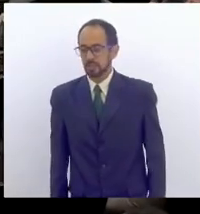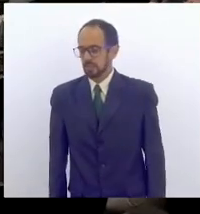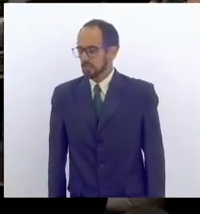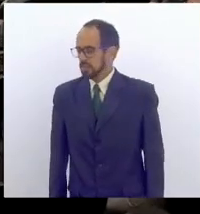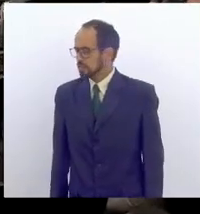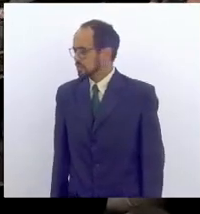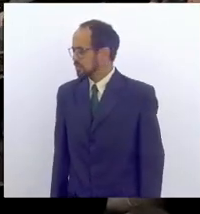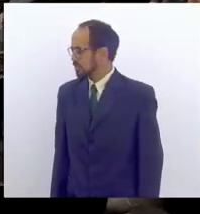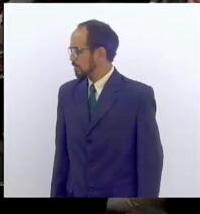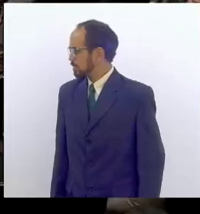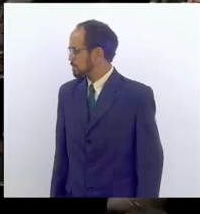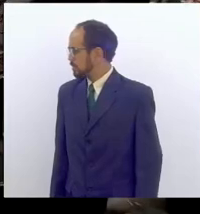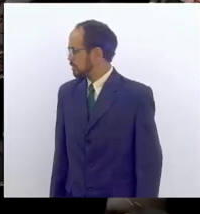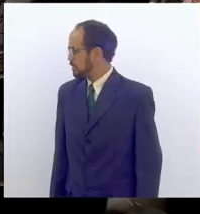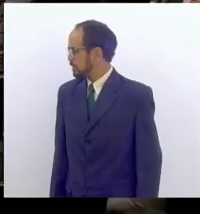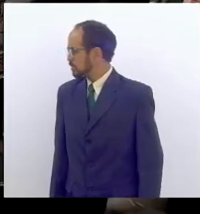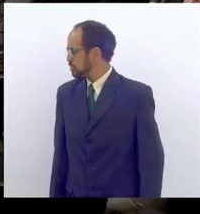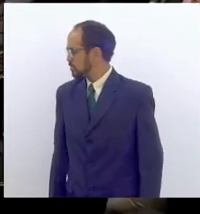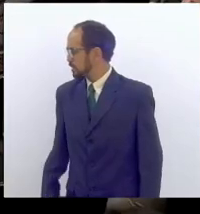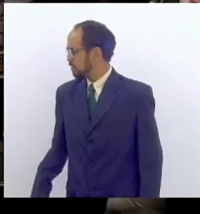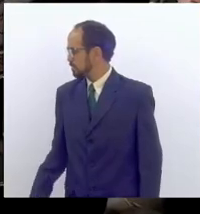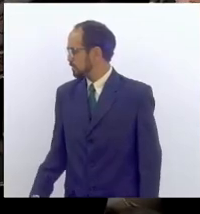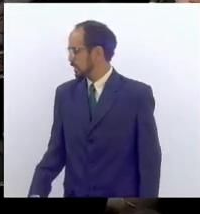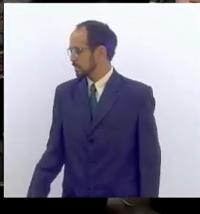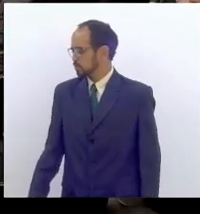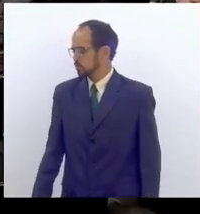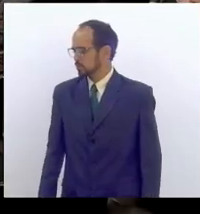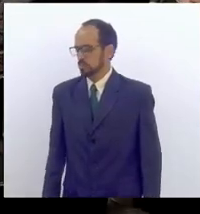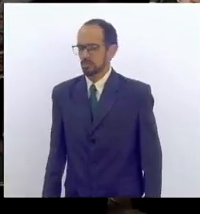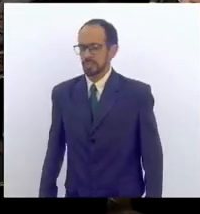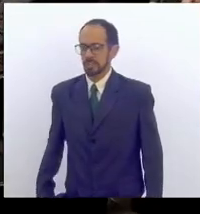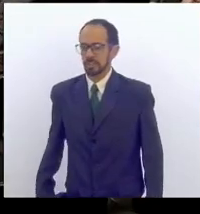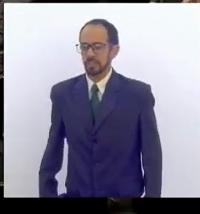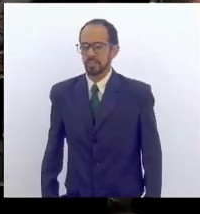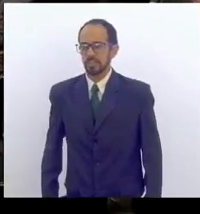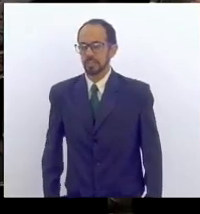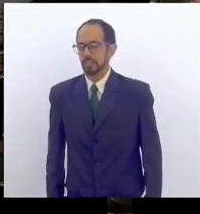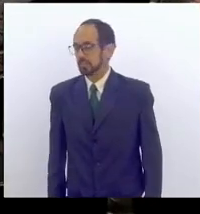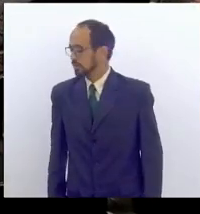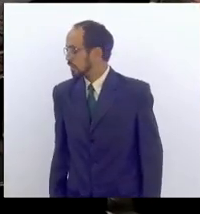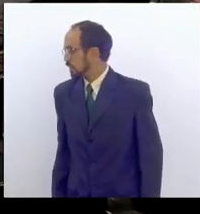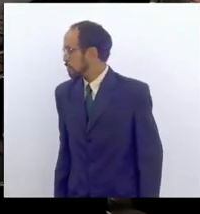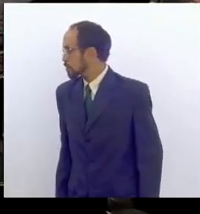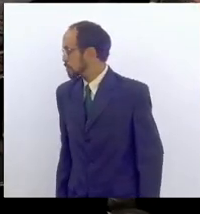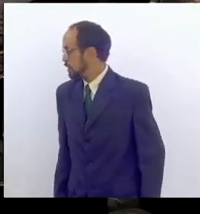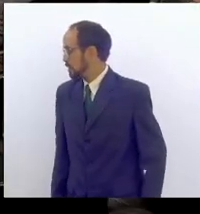Pronto. Aí, enquanto isso, eu vou falar alguma coisa. Pronto, acabou.